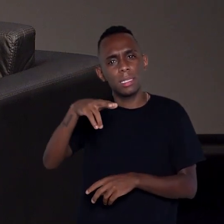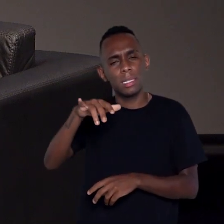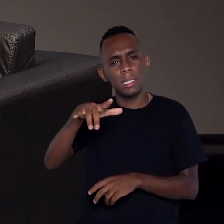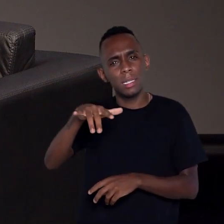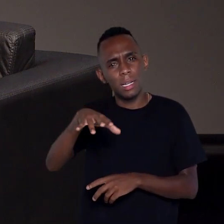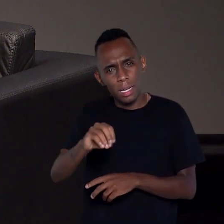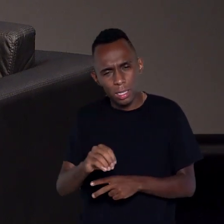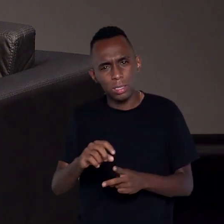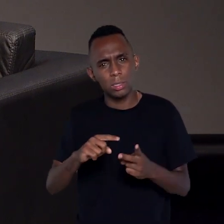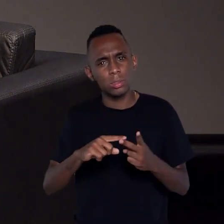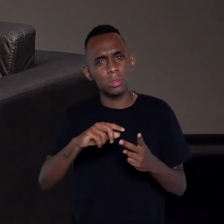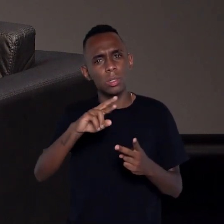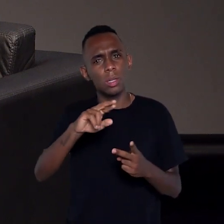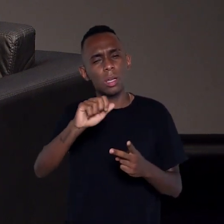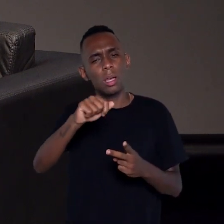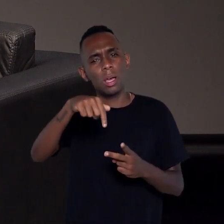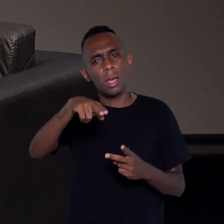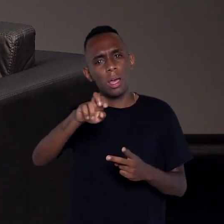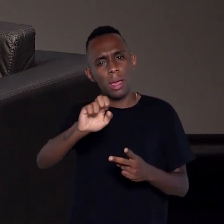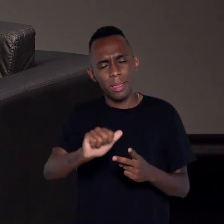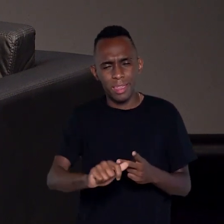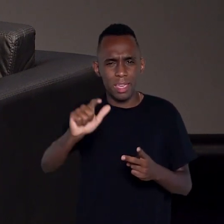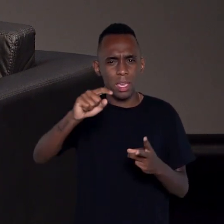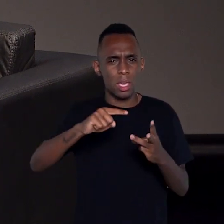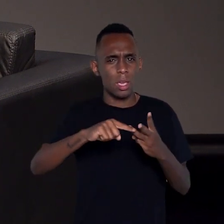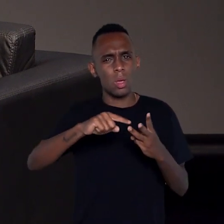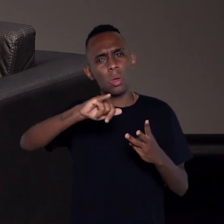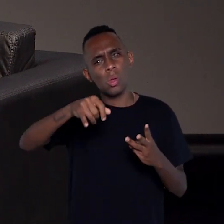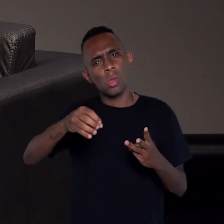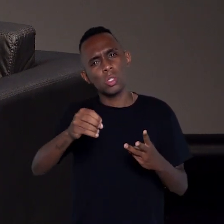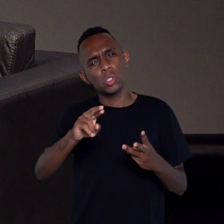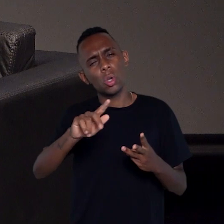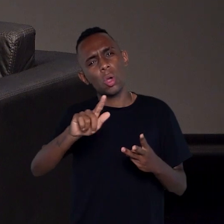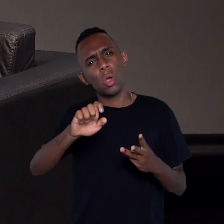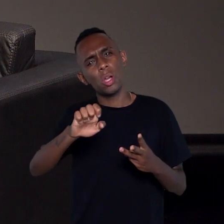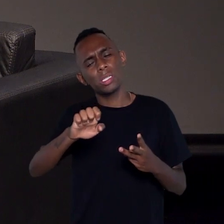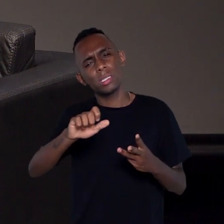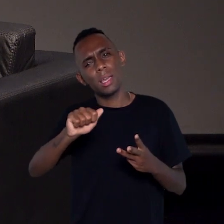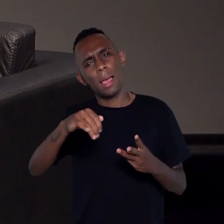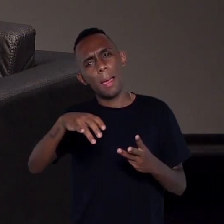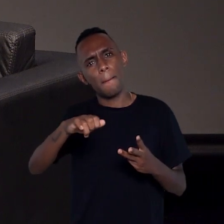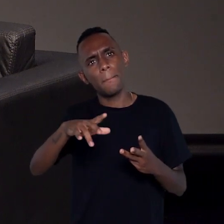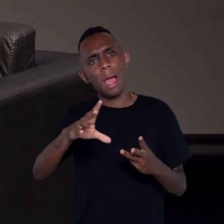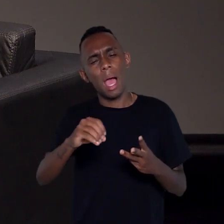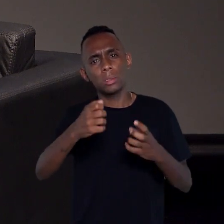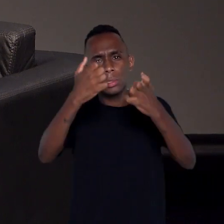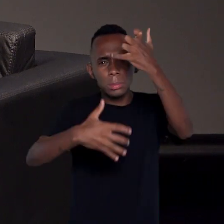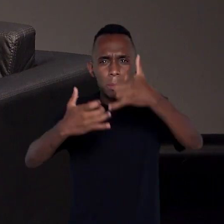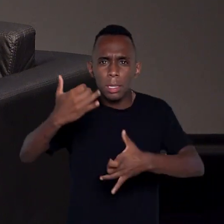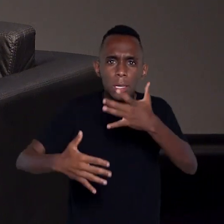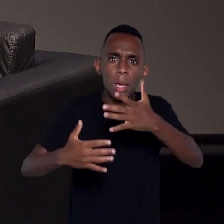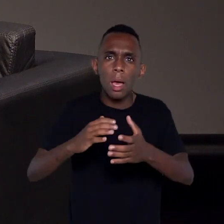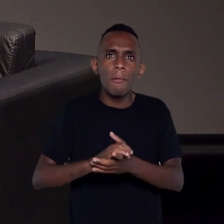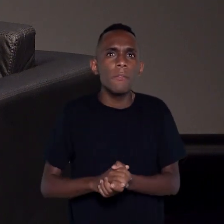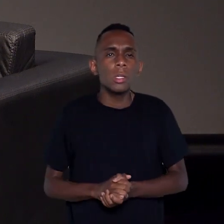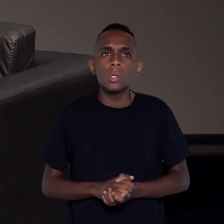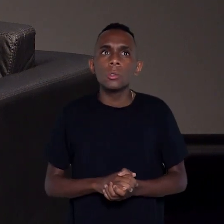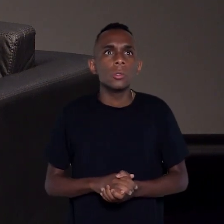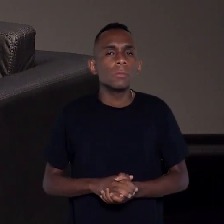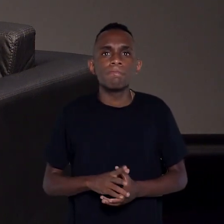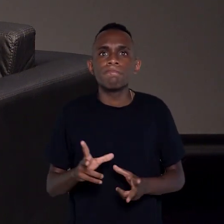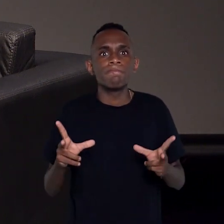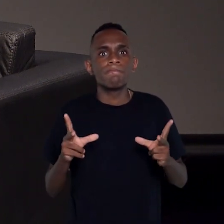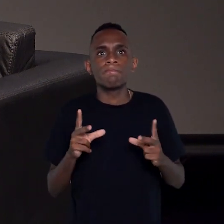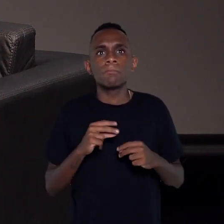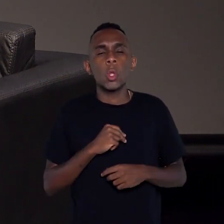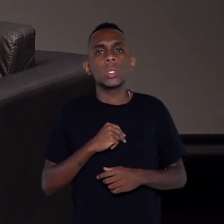da Raquel de Queiroz, do Jorge Amado, que aí aquilo me contagiou de uma maneira que eu fui ler essas histórias todas,